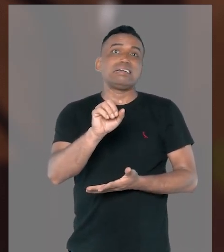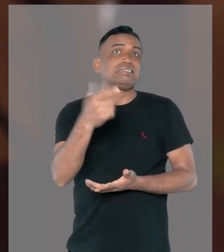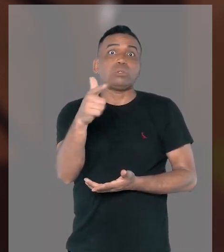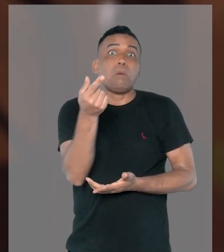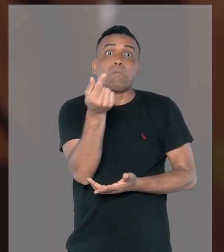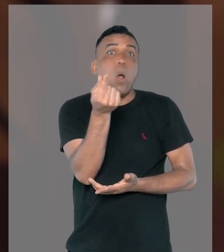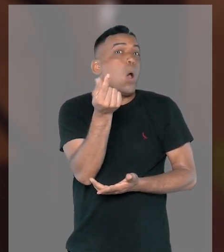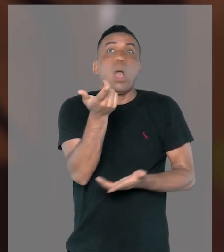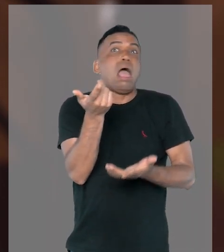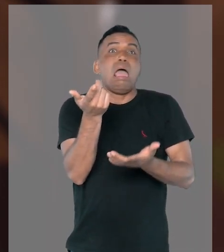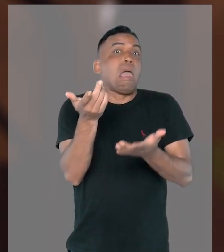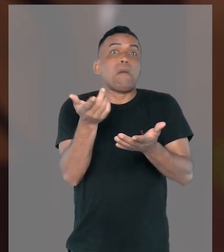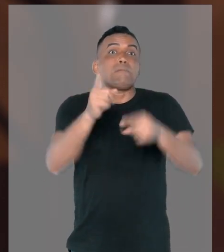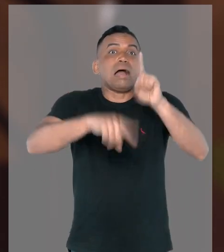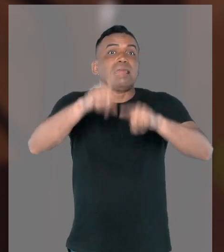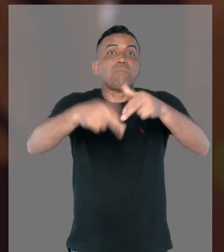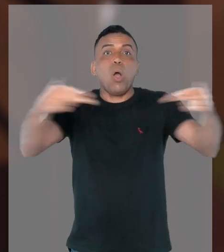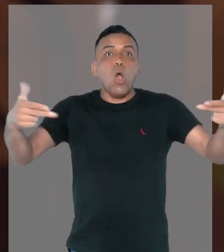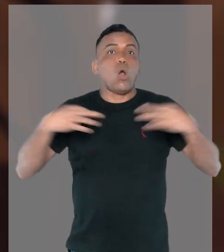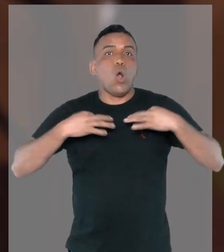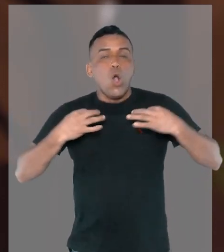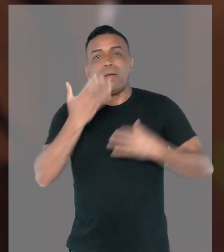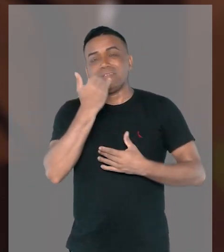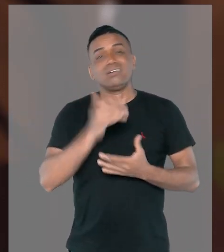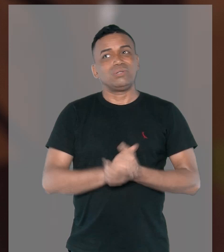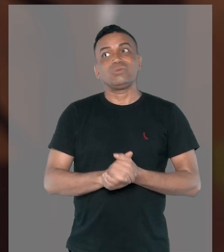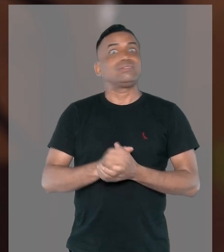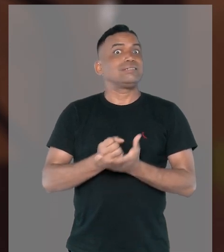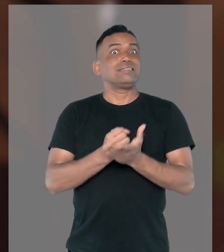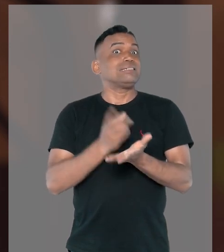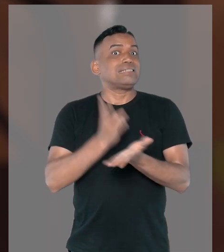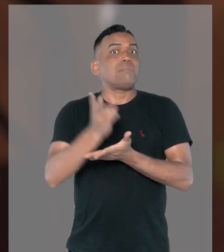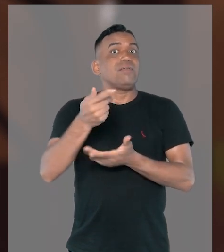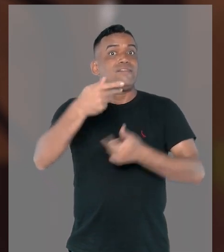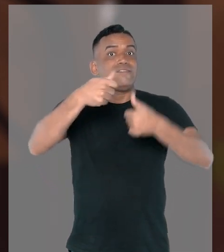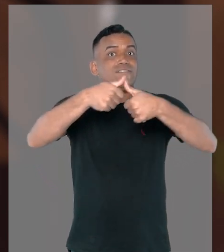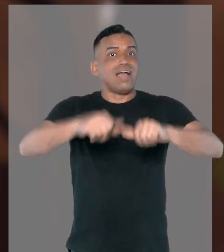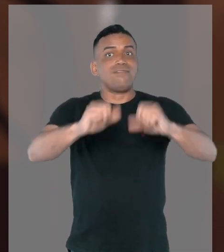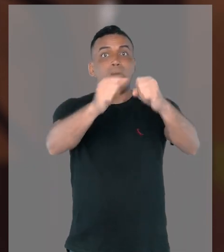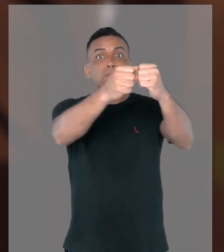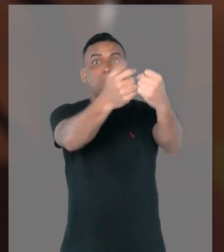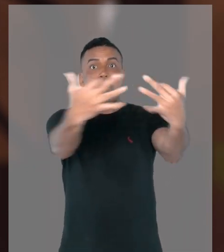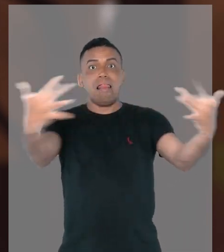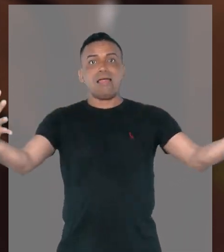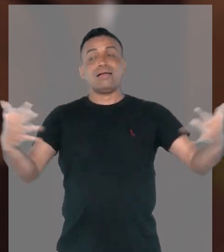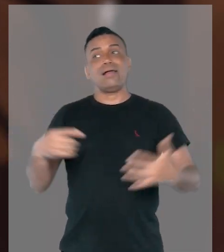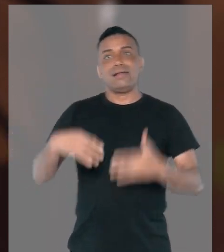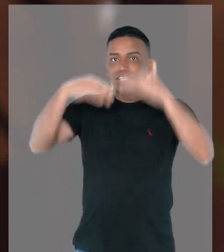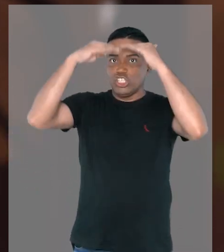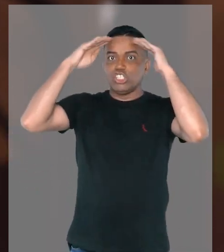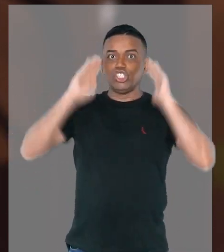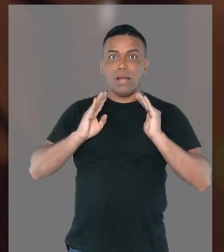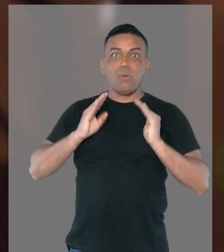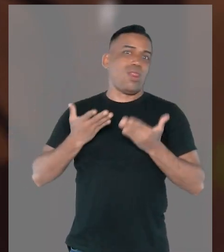e tinha muito mais pobres do que elas tinham para dar. E sempre sobrava uma multidão. E lá a nossa monjinha japonesa, que não fala nenhuma